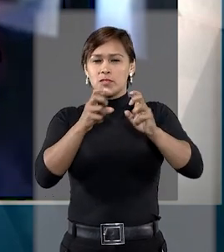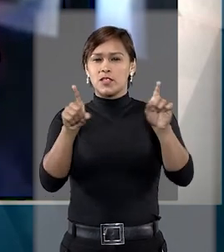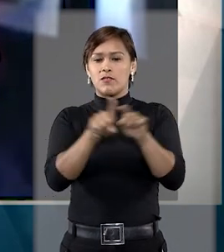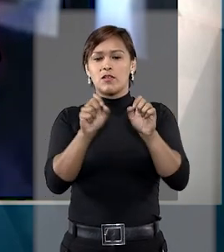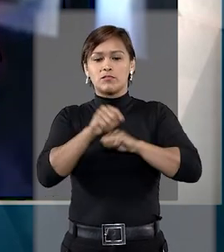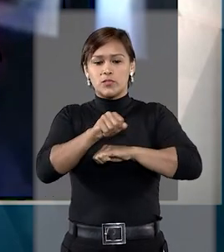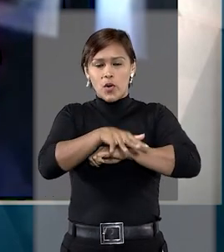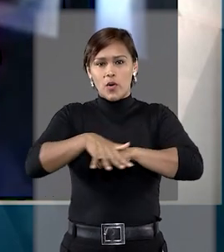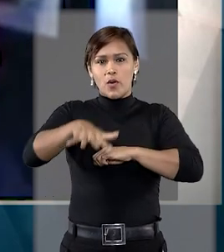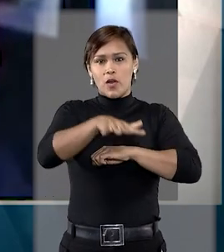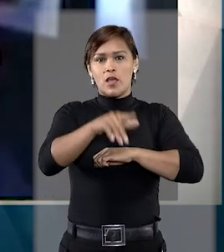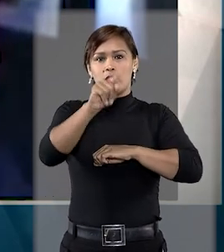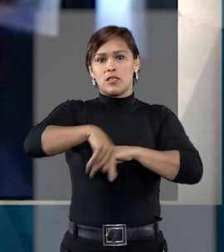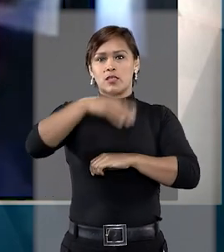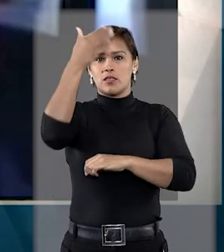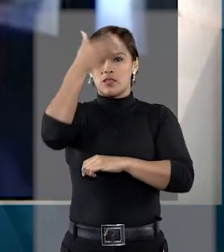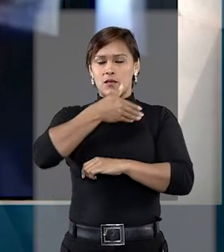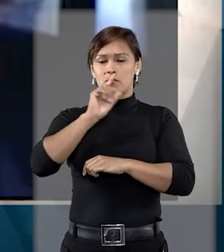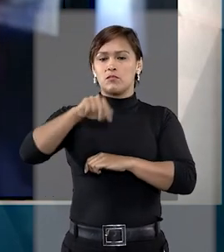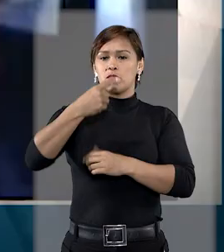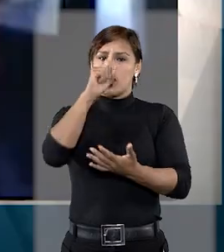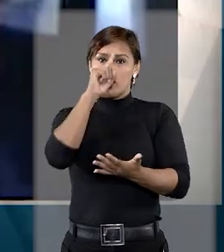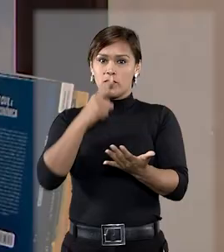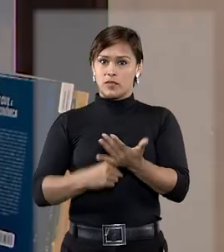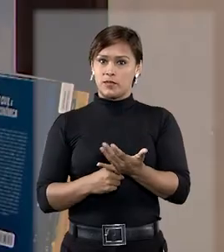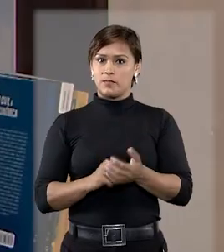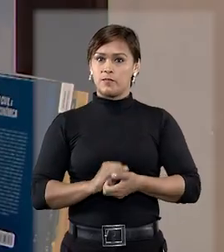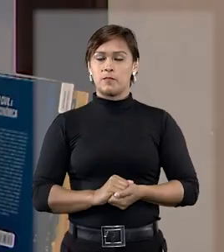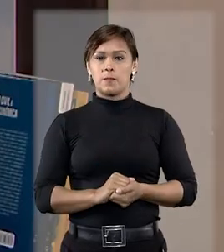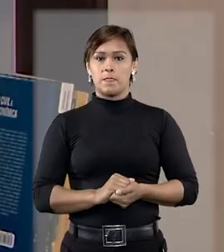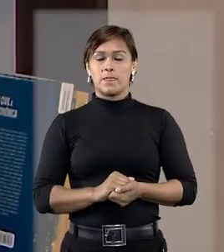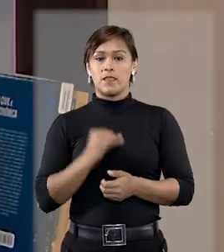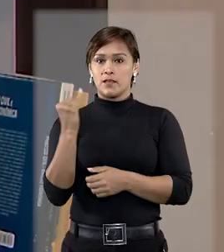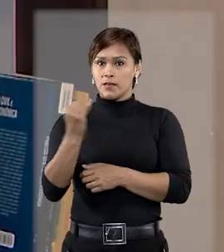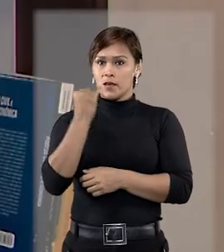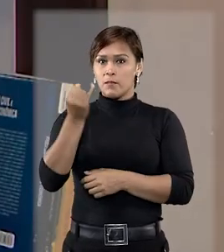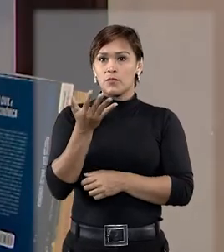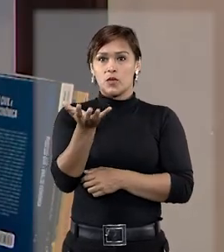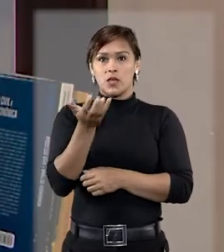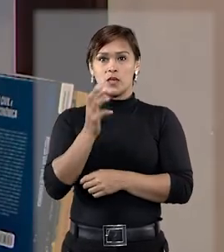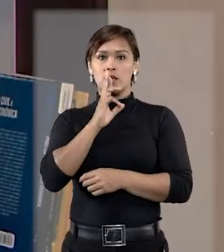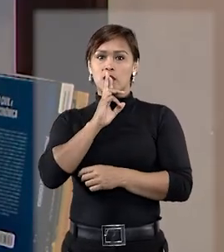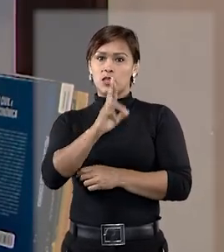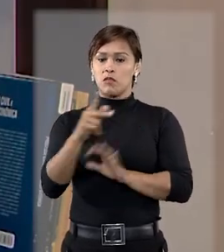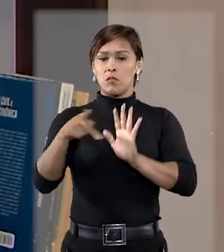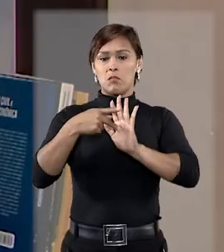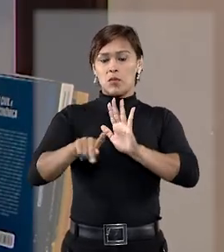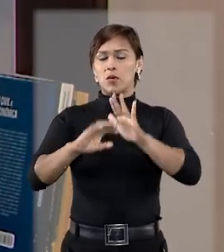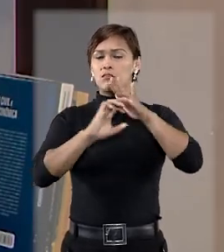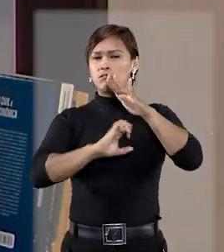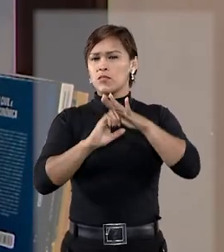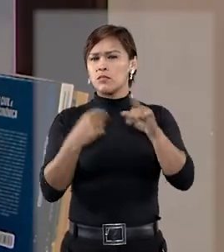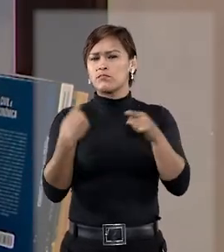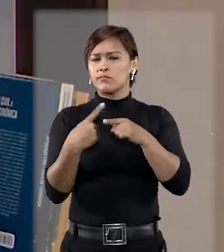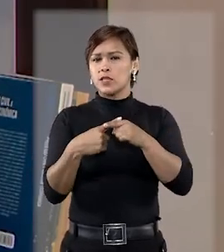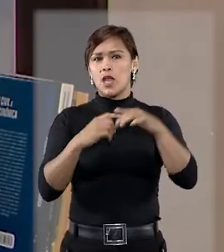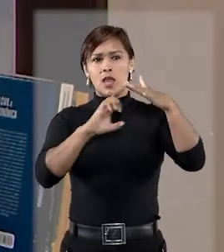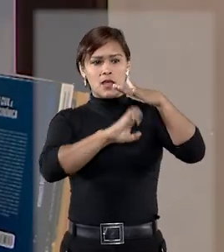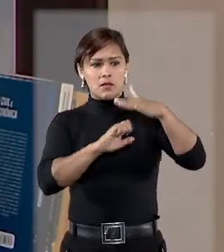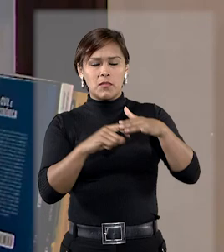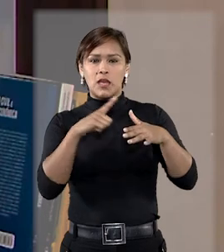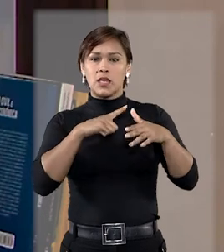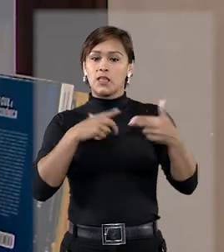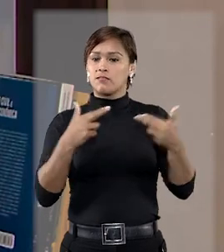observada a distribuição do ônus da prova hora definida. É muito importante que se busque resolver com a própria empresa. Tem muitas empresas que